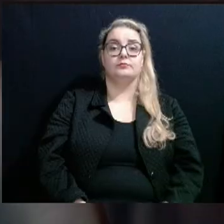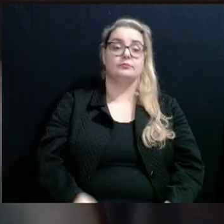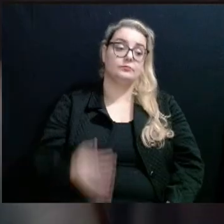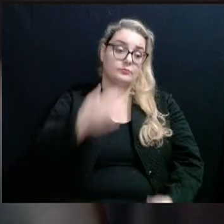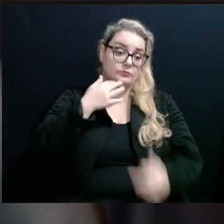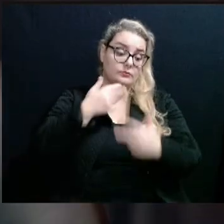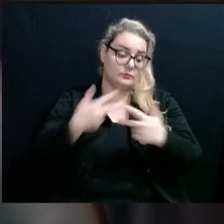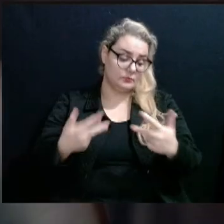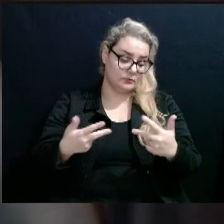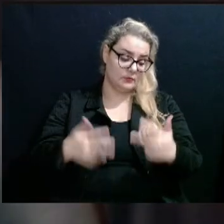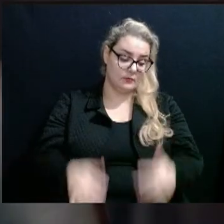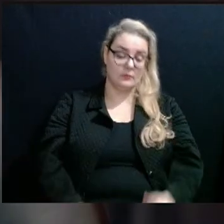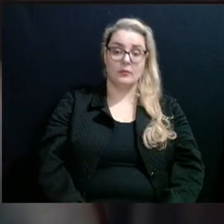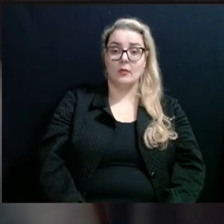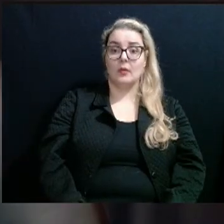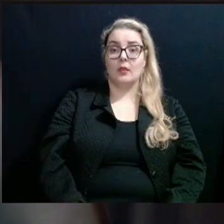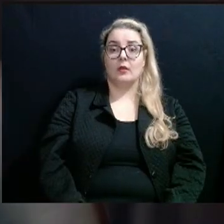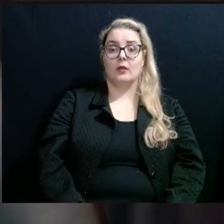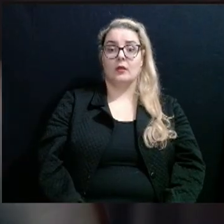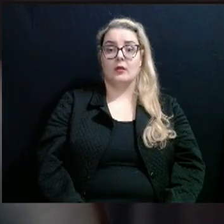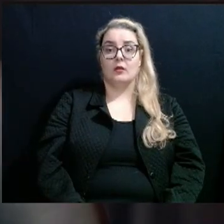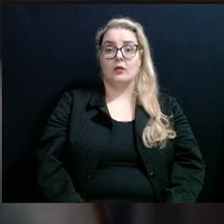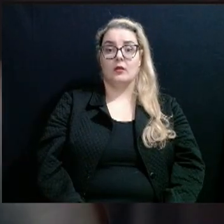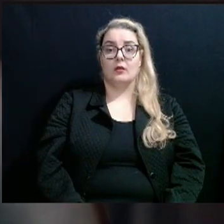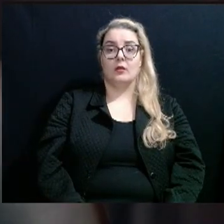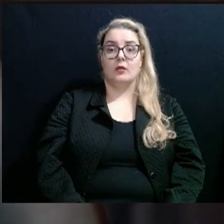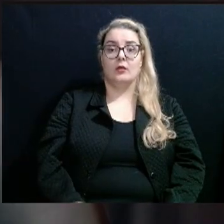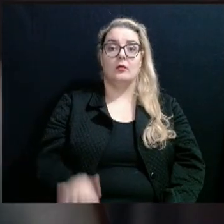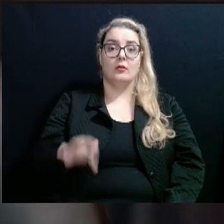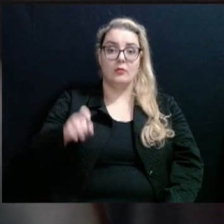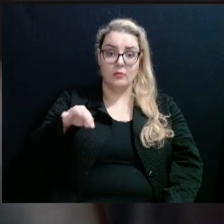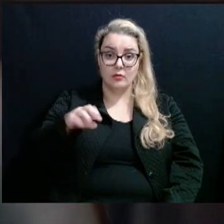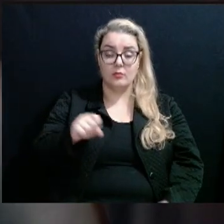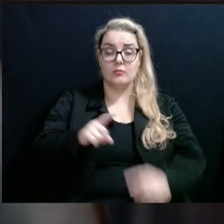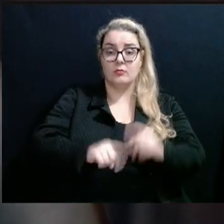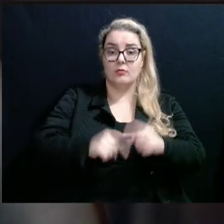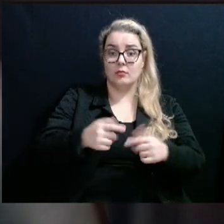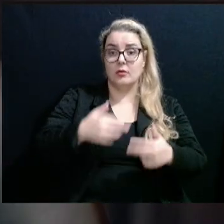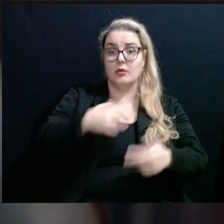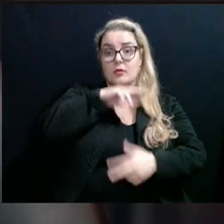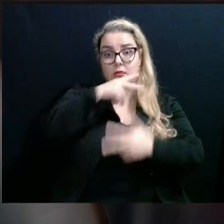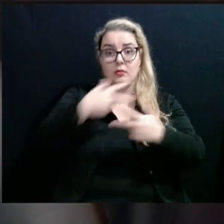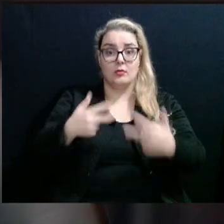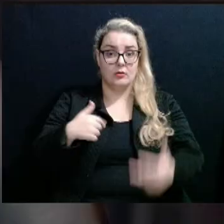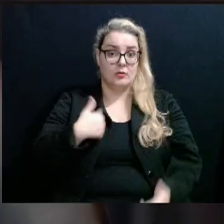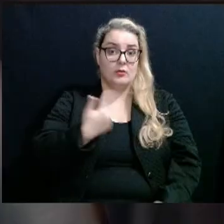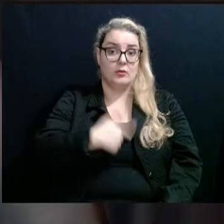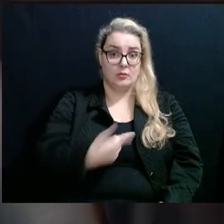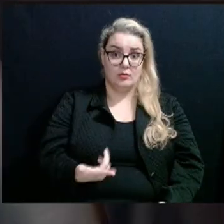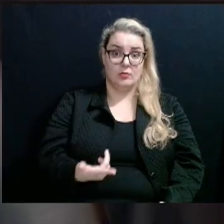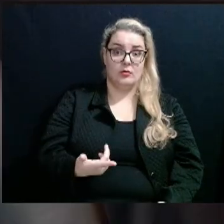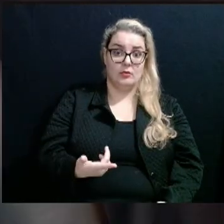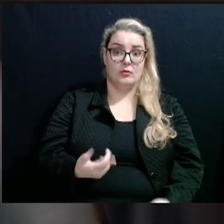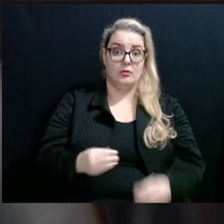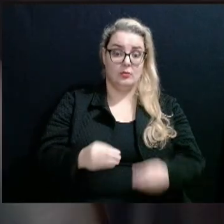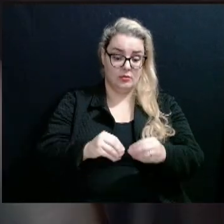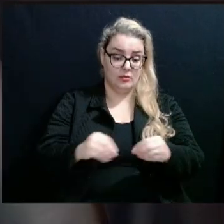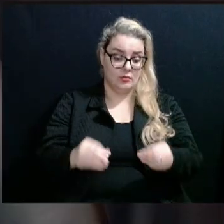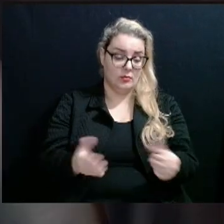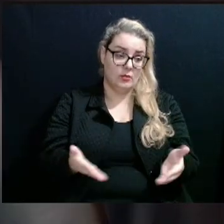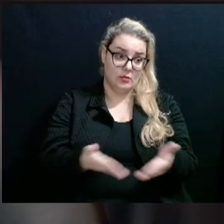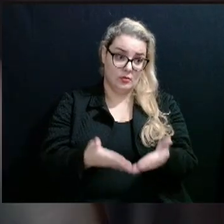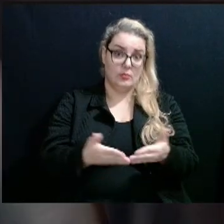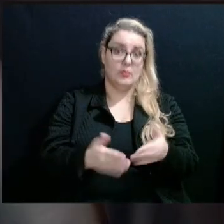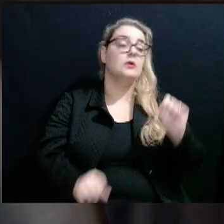de produto animal. O nosso solo está muito pobre. Exatamente. Então a gente já tem